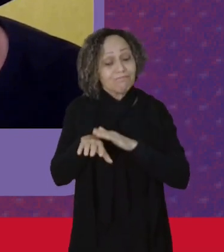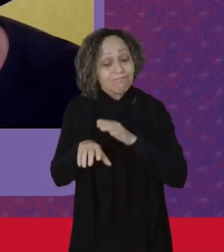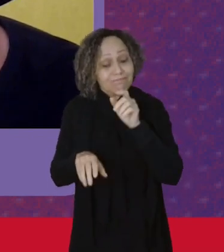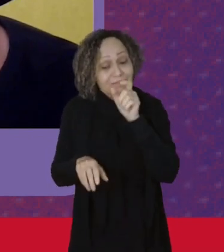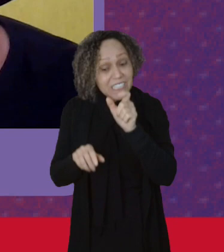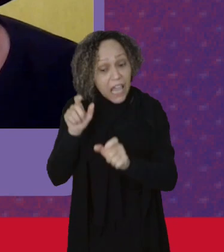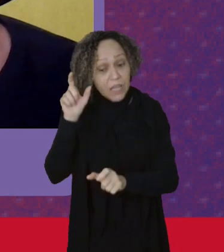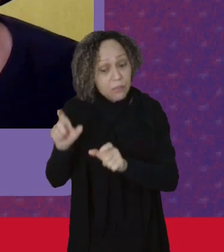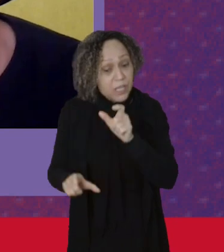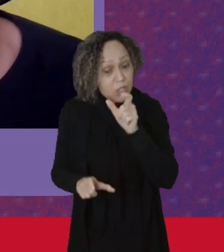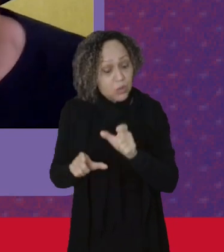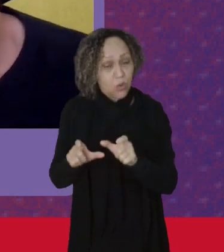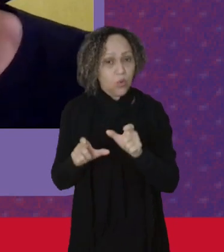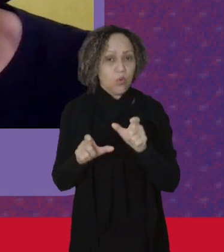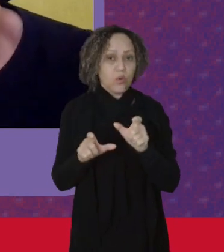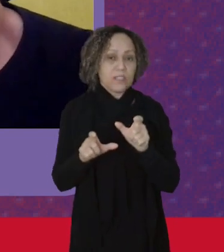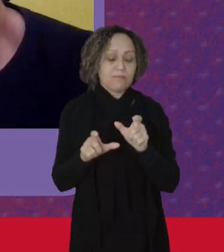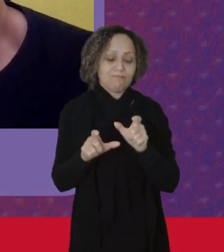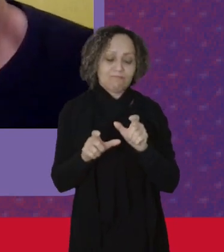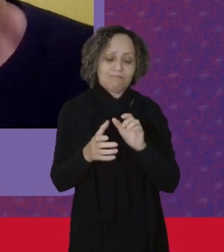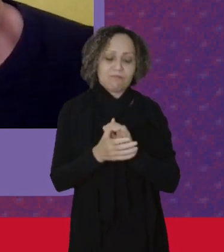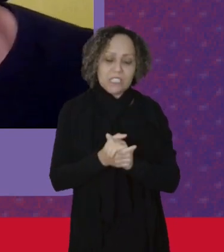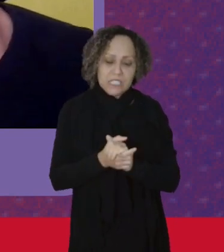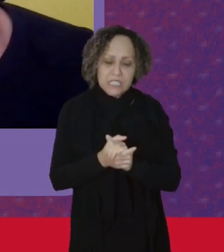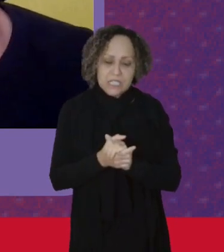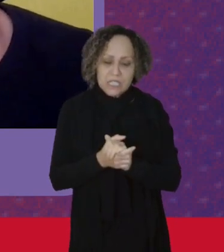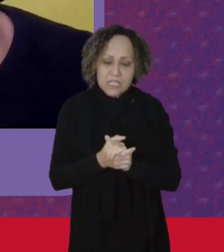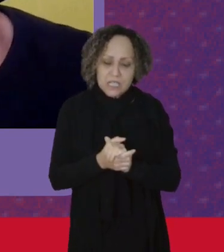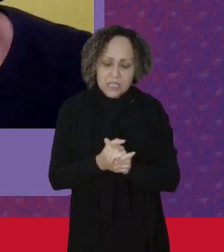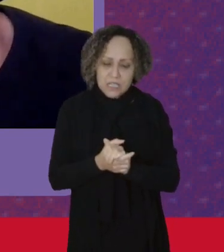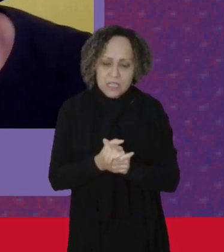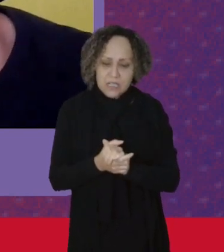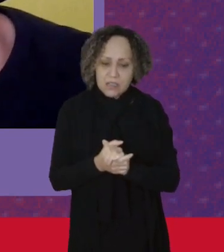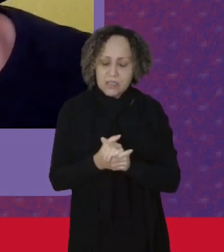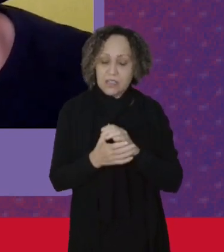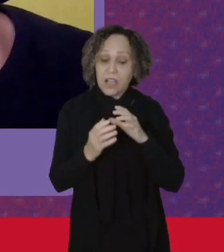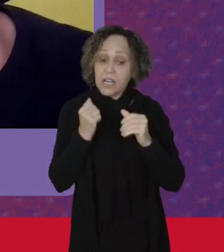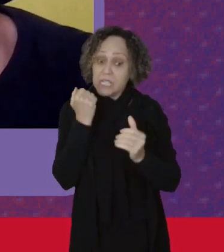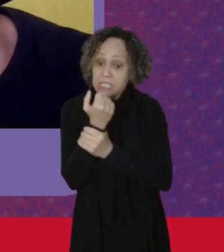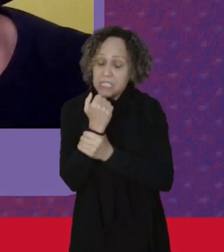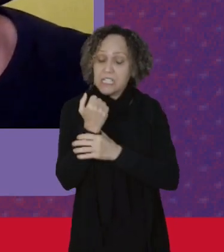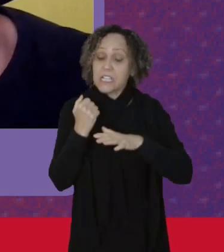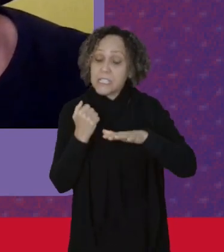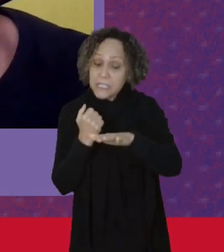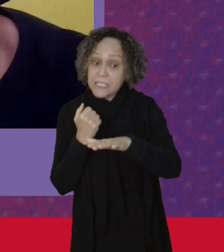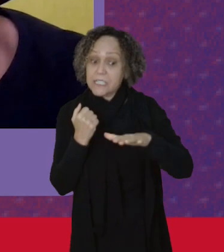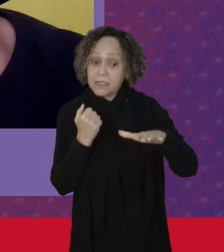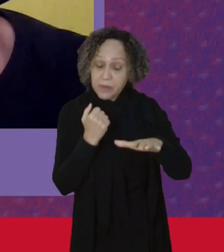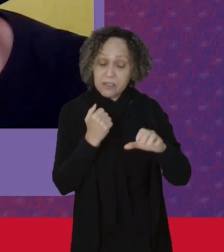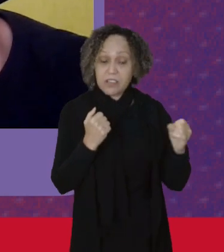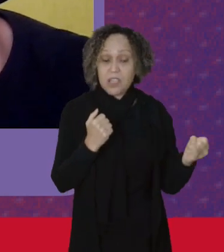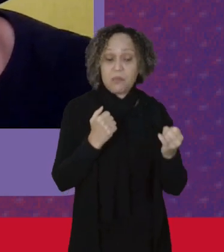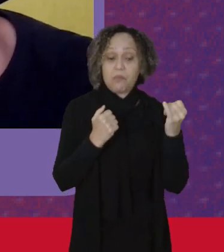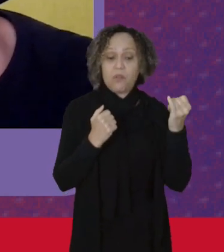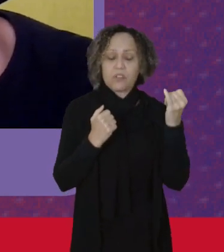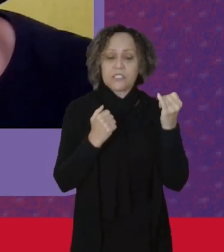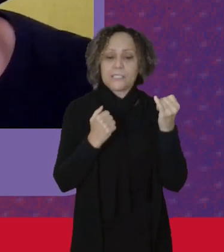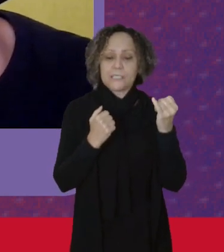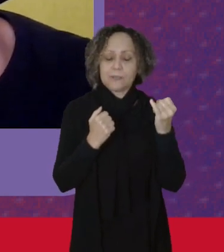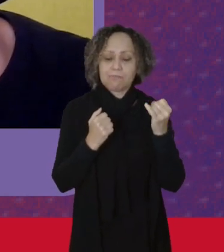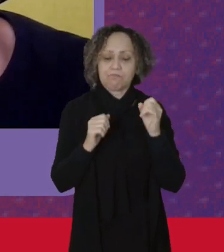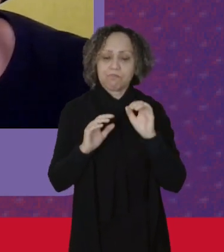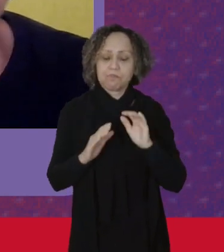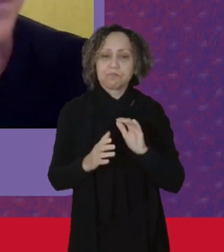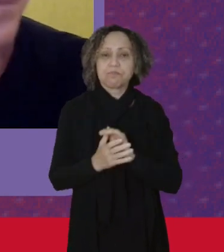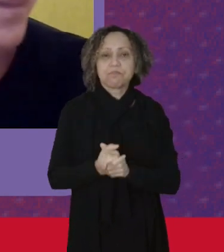que existem, né, esses espaços é muito importante. Eu queria tratar